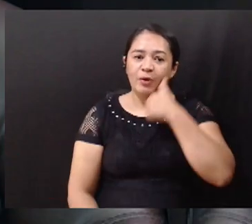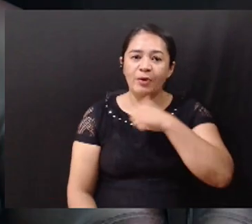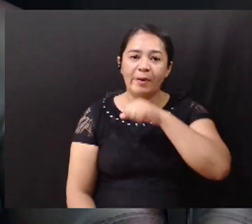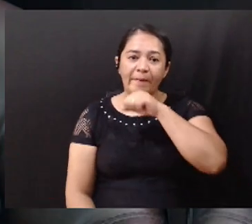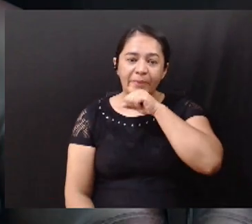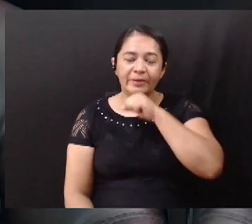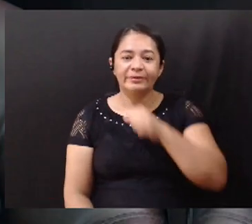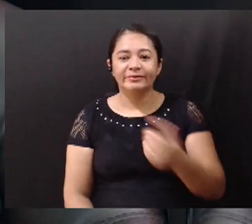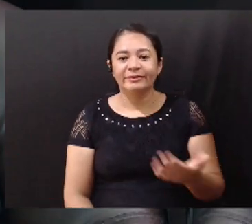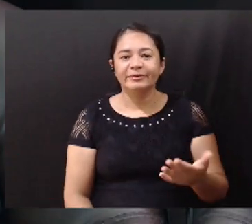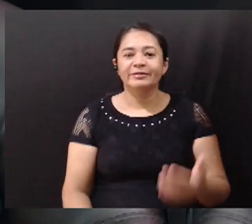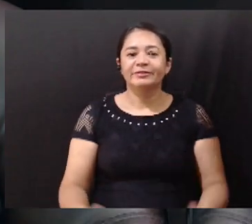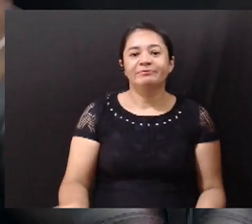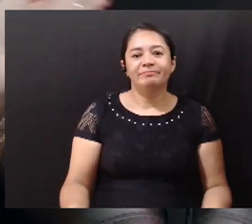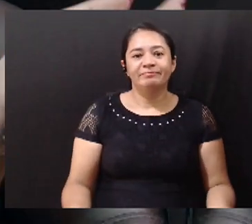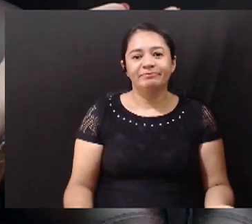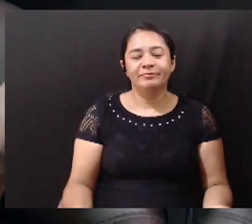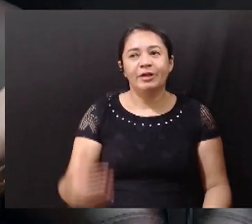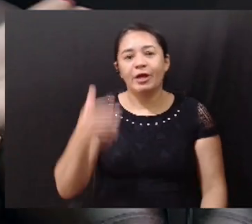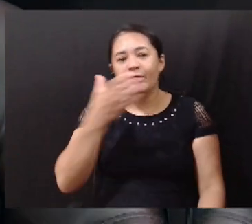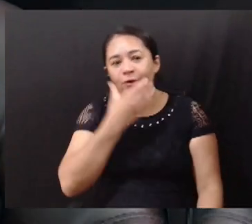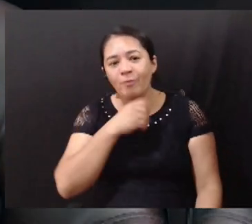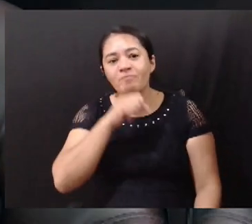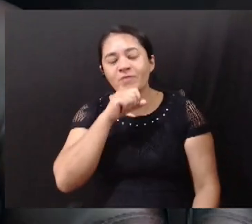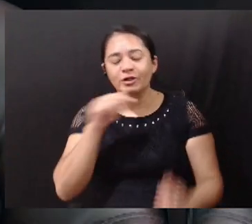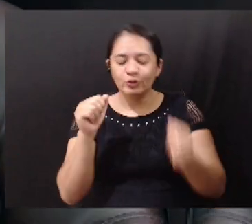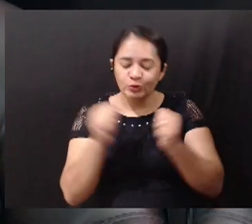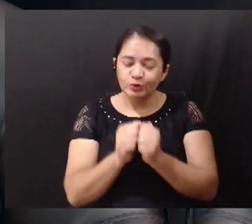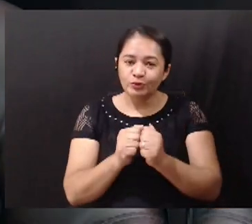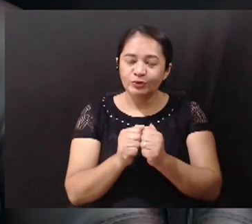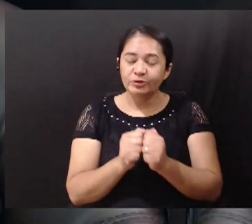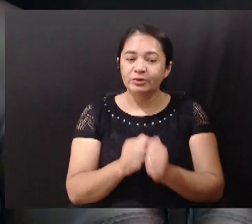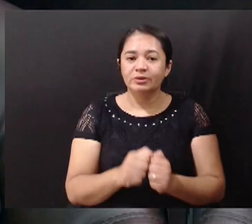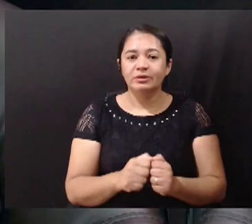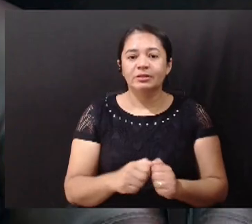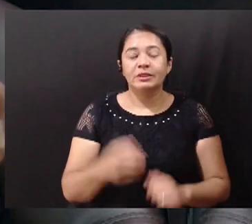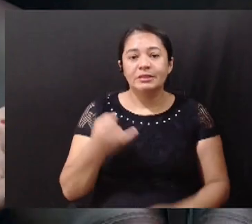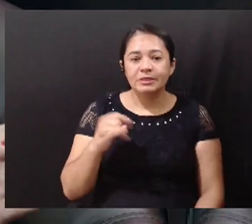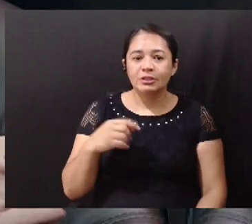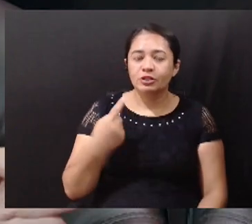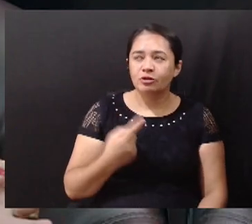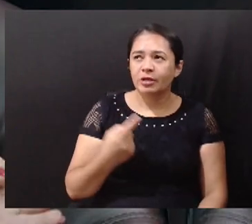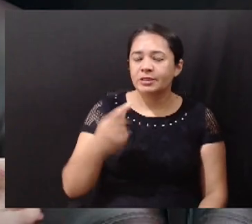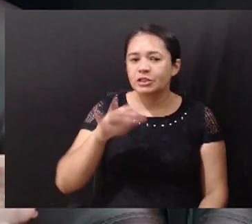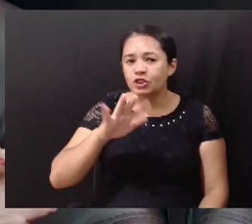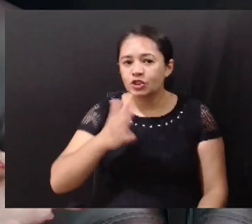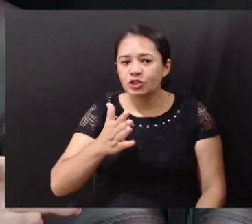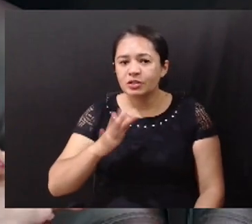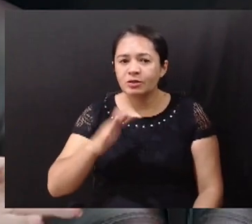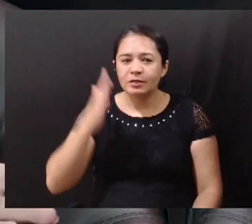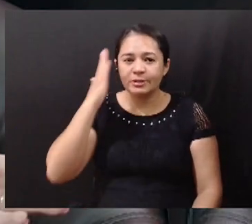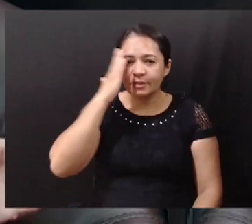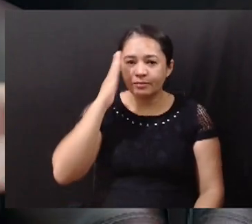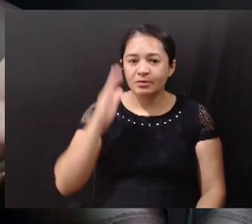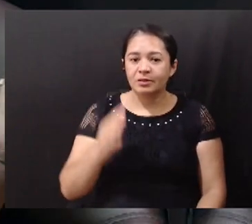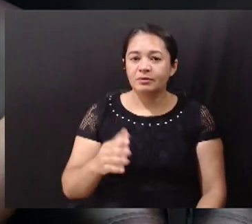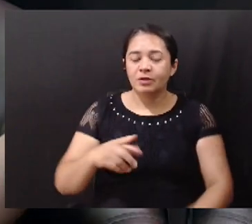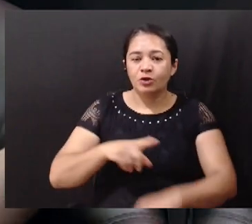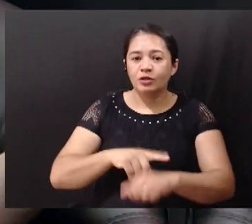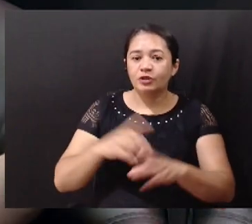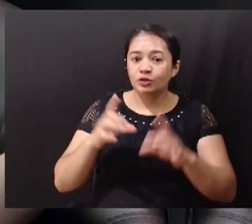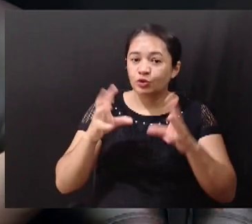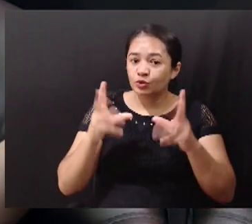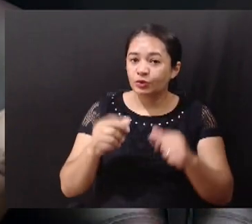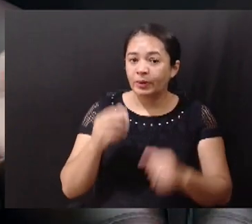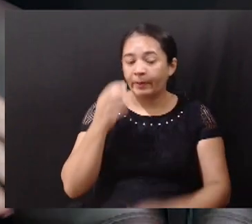essa previsibilidade, como a Vanessa falou, se a gente descarta todos os horários que a gente tinha Uhum. antes, quando a